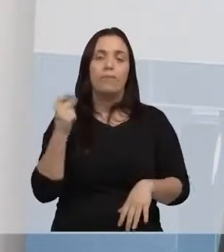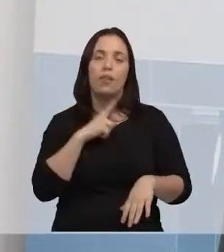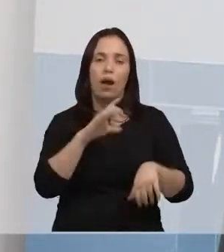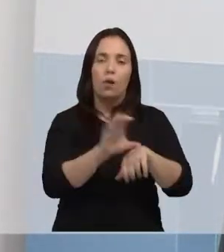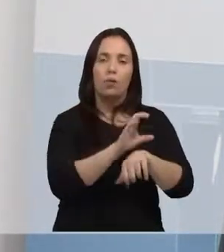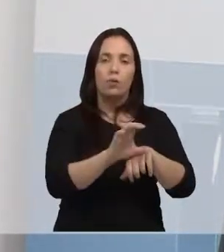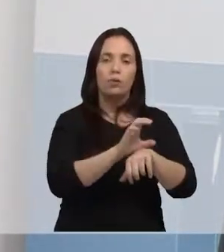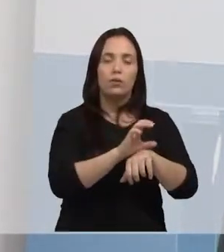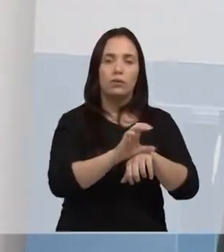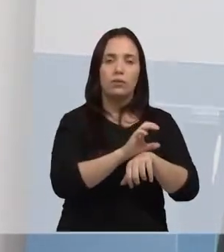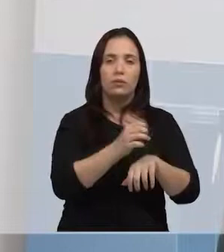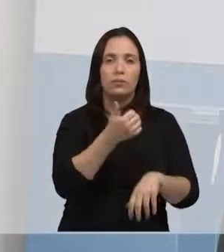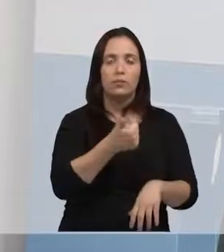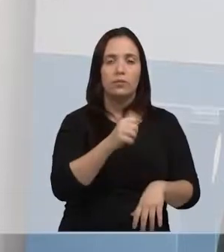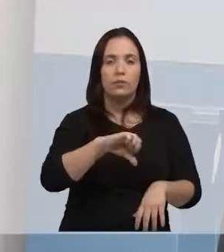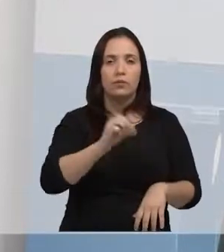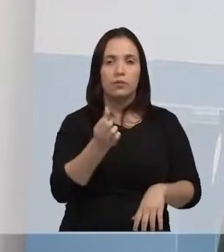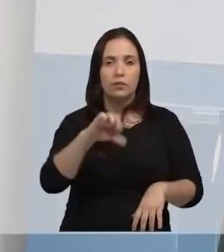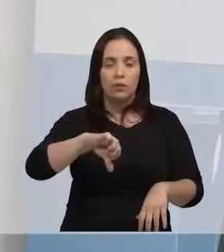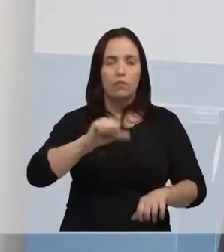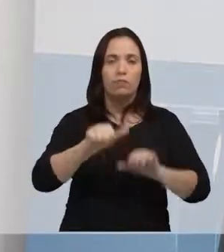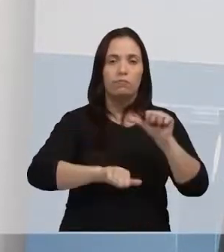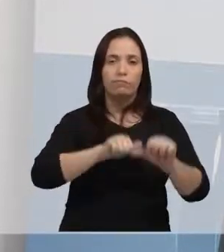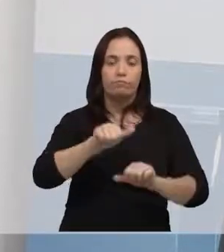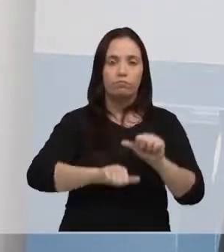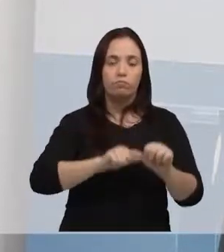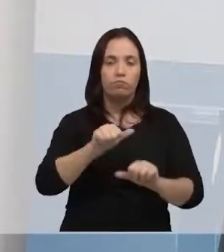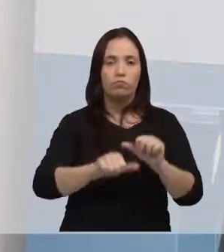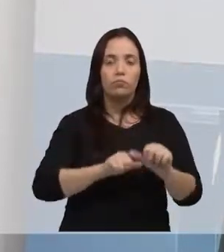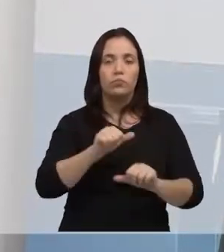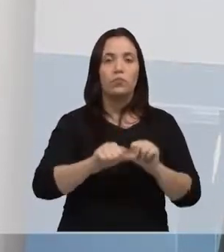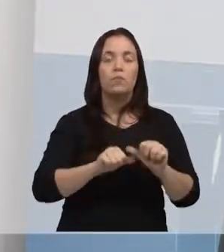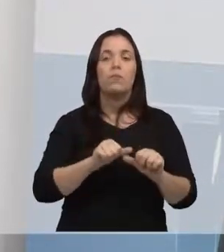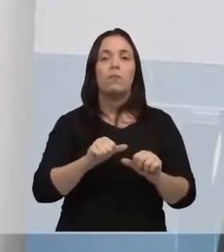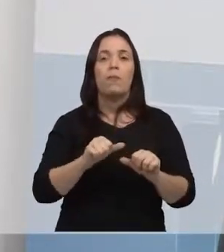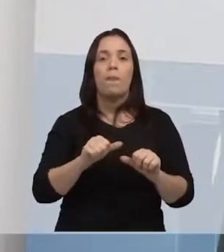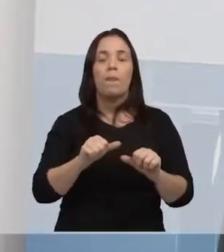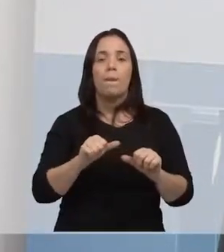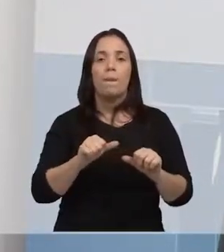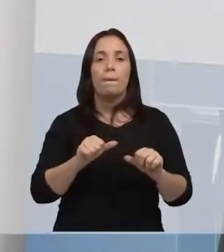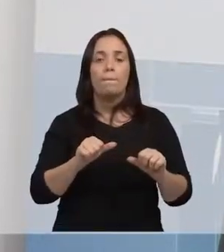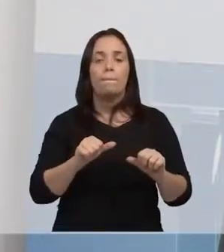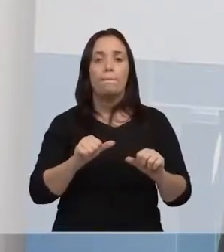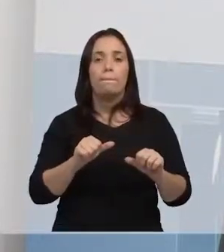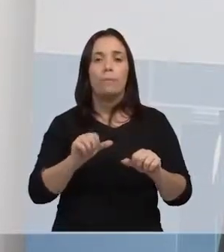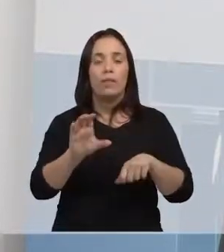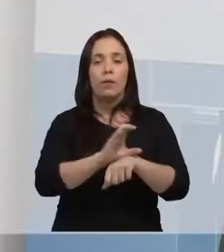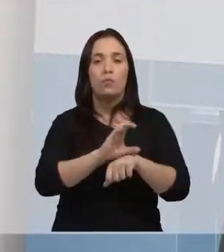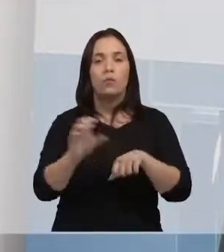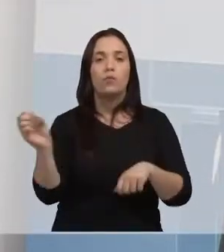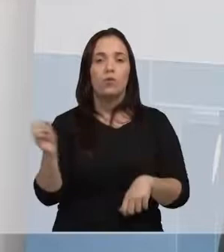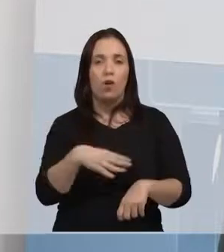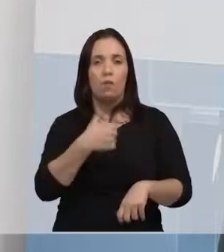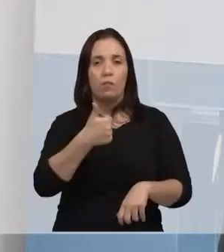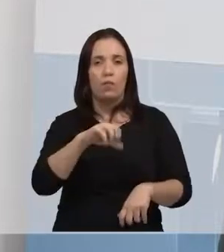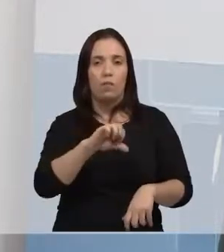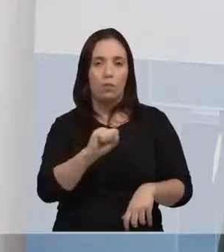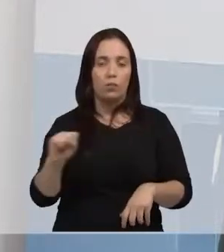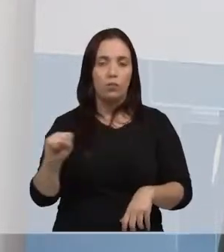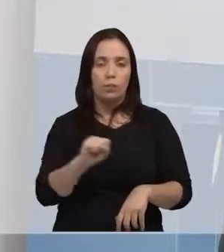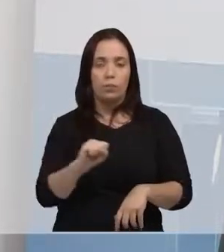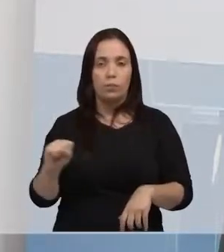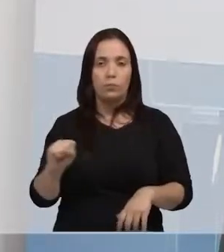Constituição de 69. O direito foi revogado em 1988 com a promulgação da atual Constituição Federal.